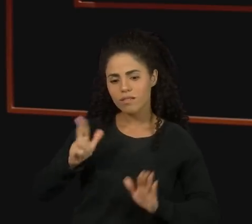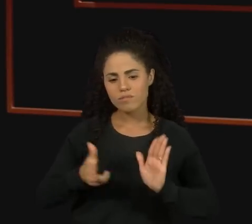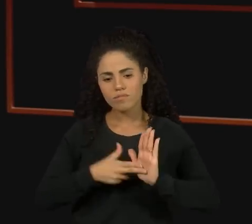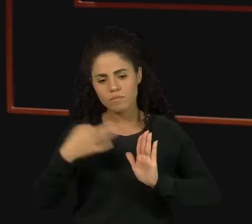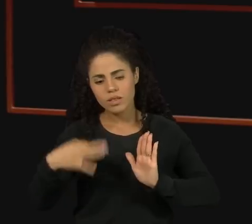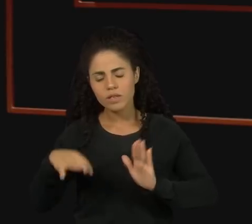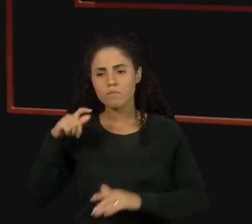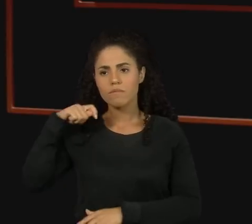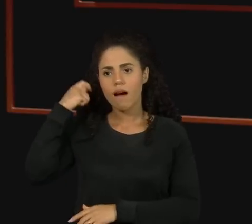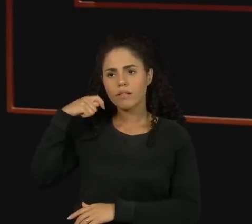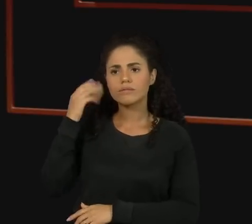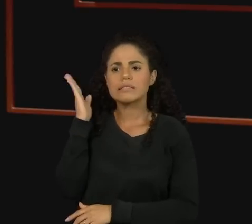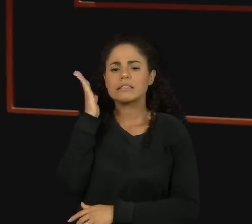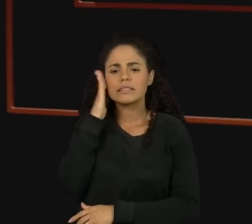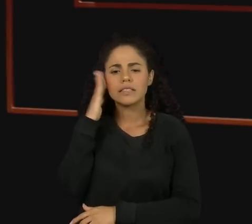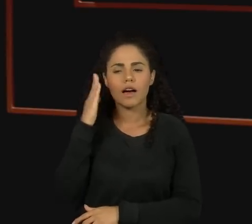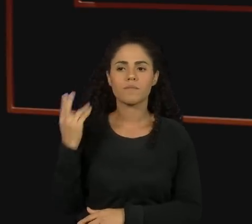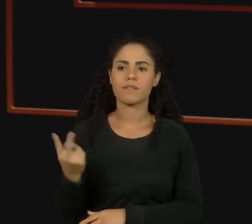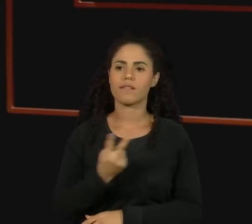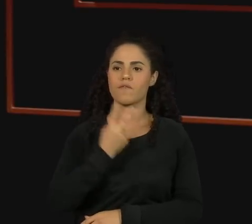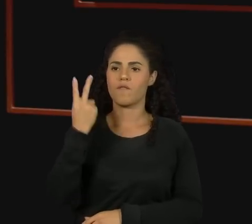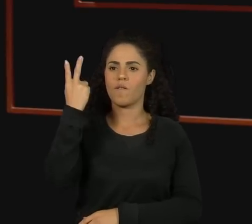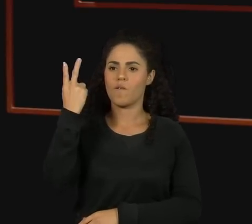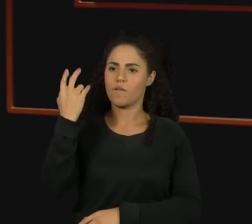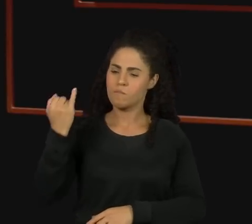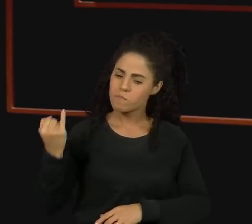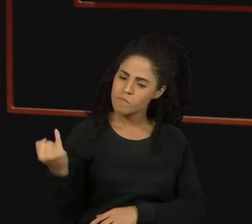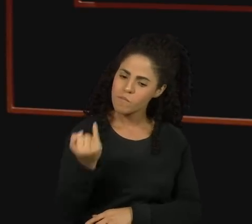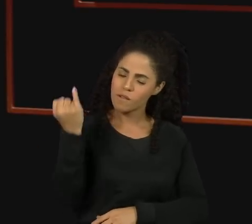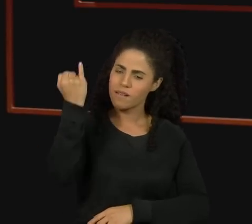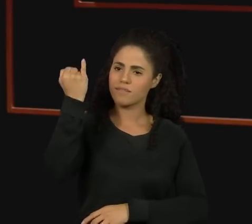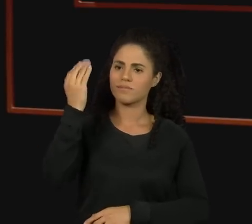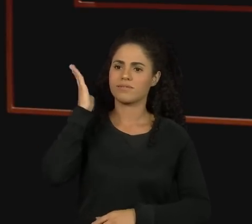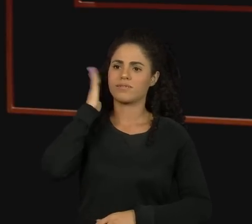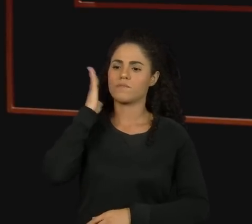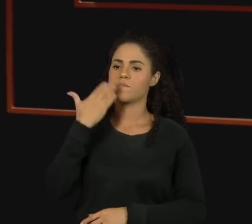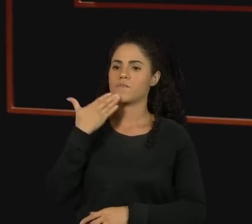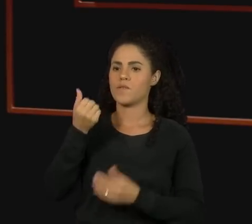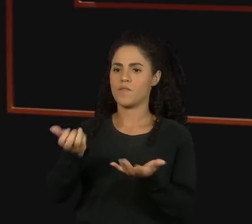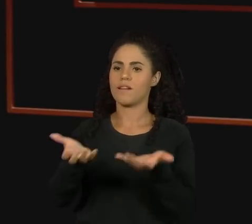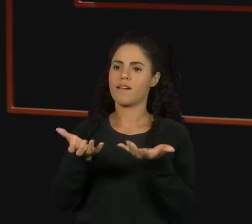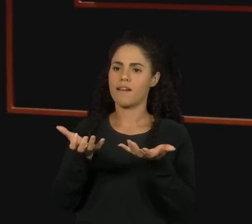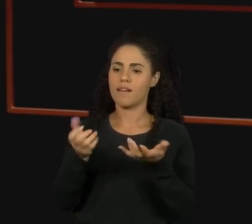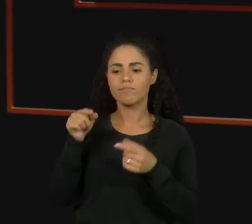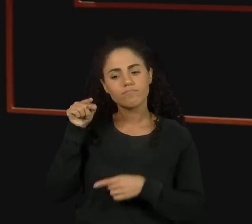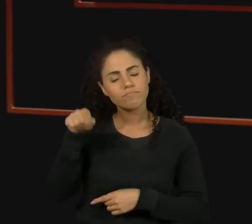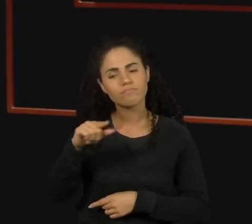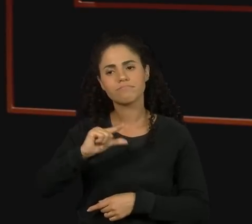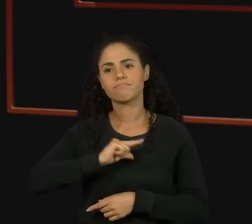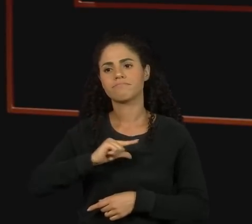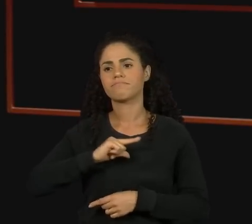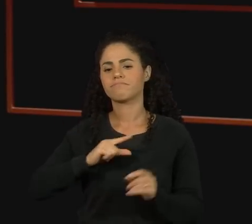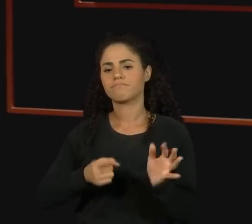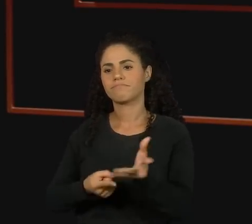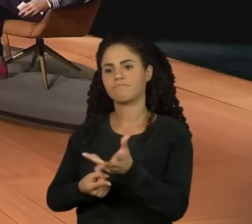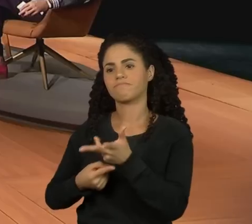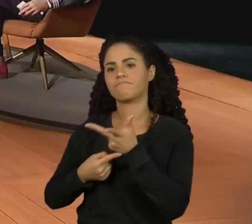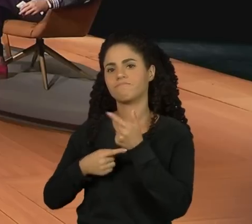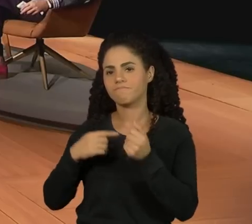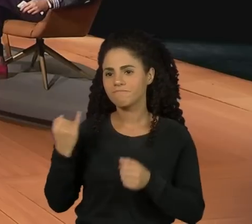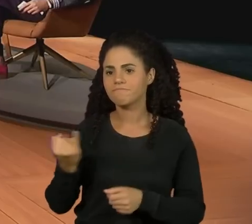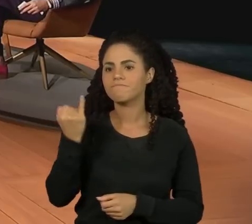a gente vai querer torcer pelo outro, né? E querer o melhor para o outro dentro das artes e